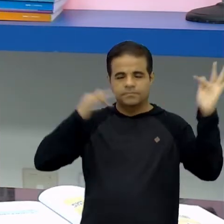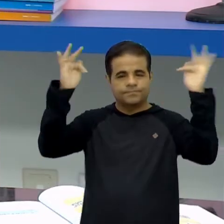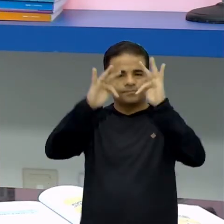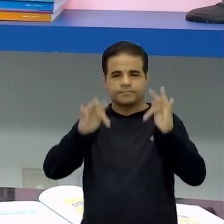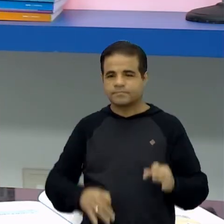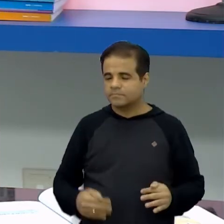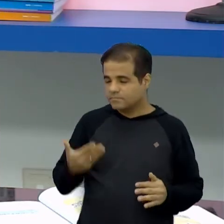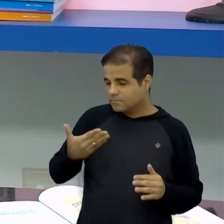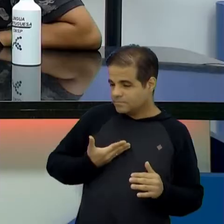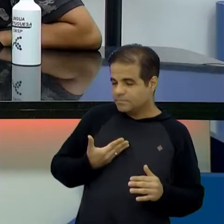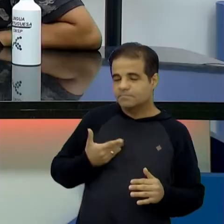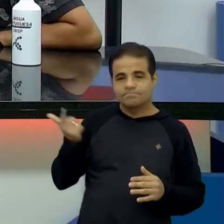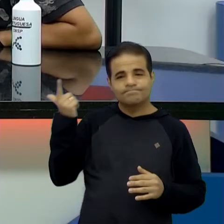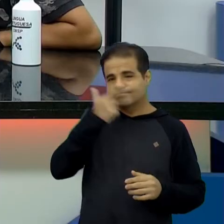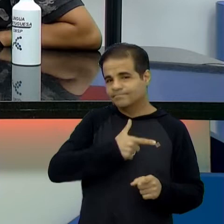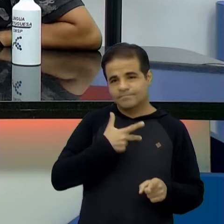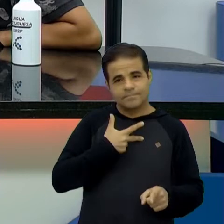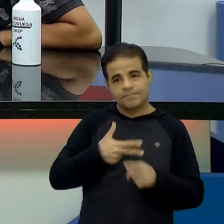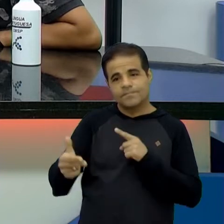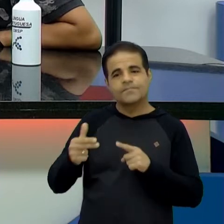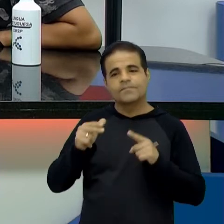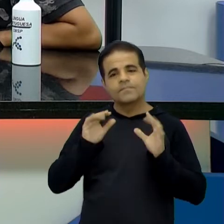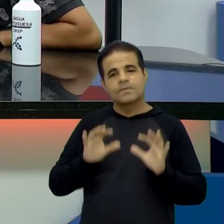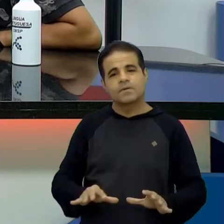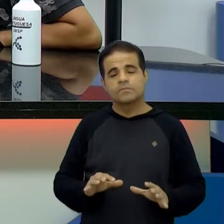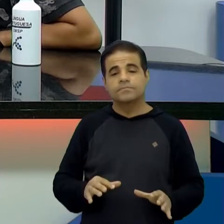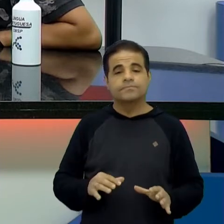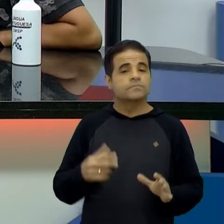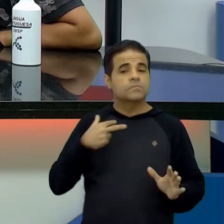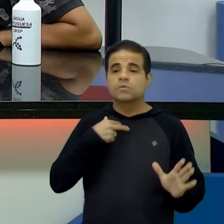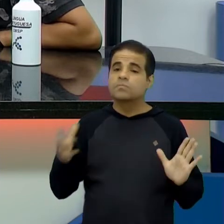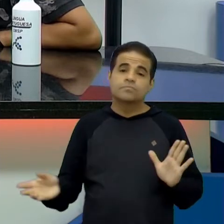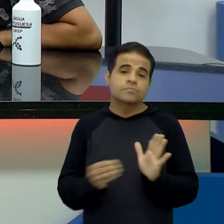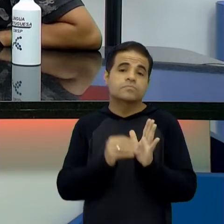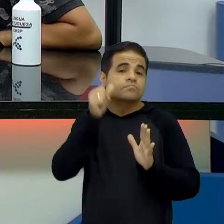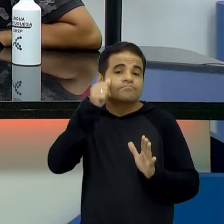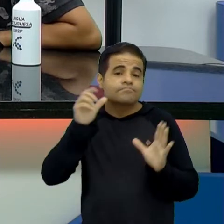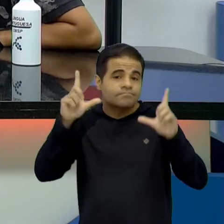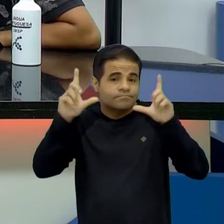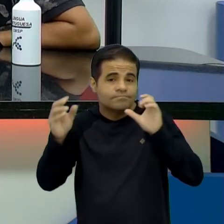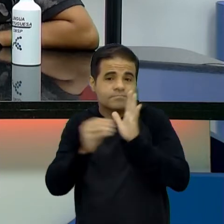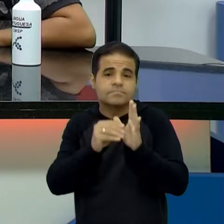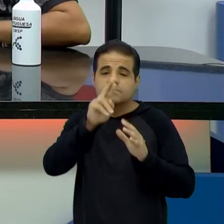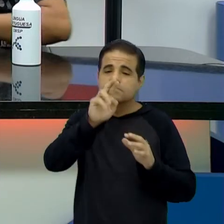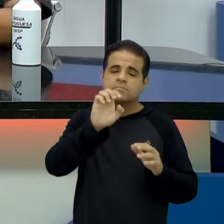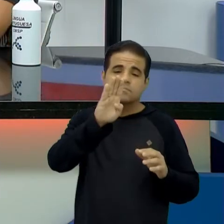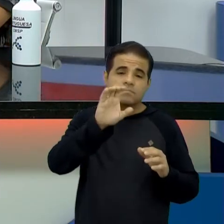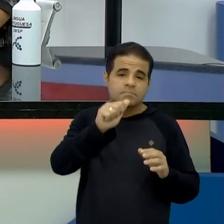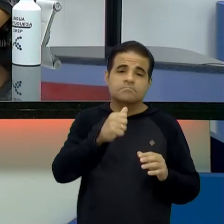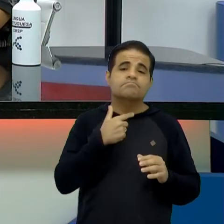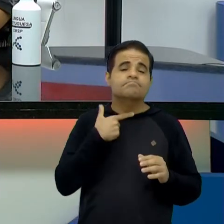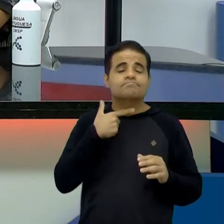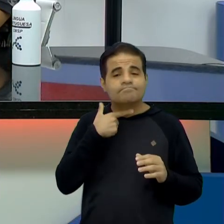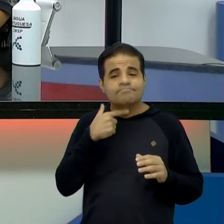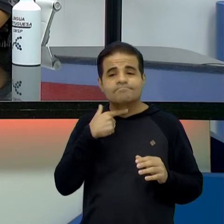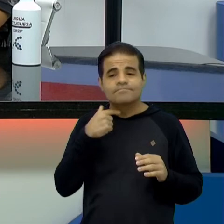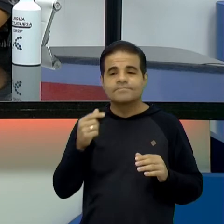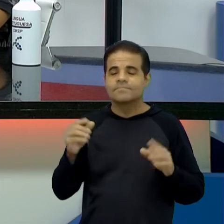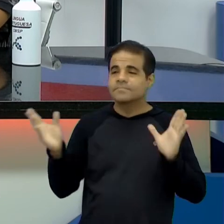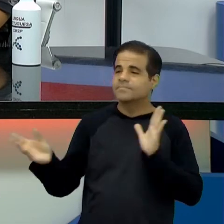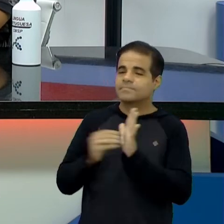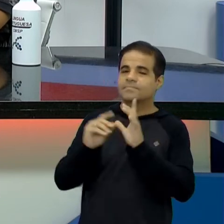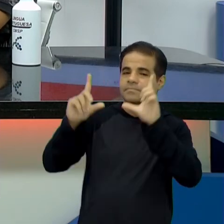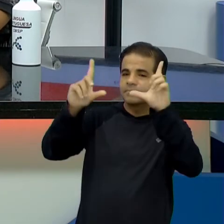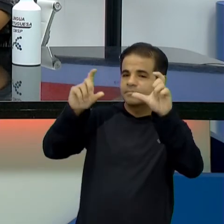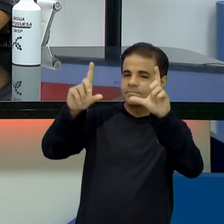pela colega ali, né? E é isso, Mauro. Eu não pude colocar a foto da Rebeca como eu gostaria muito Infelizmente, de